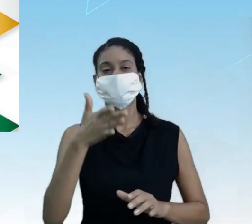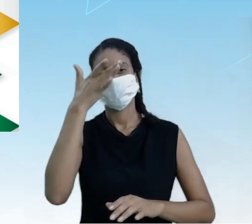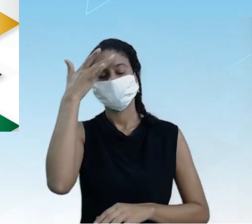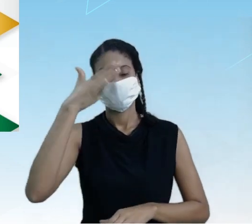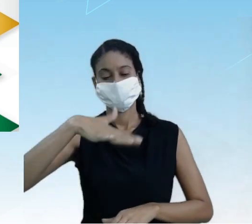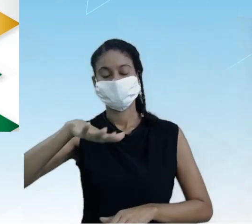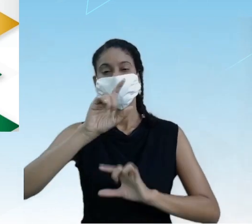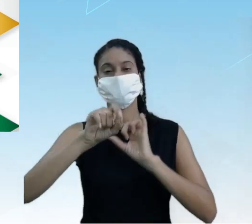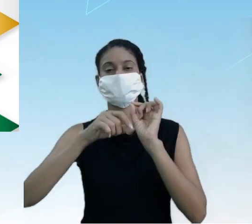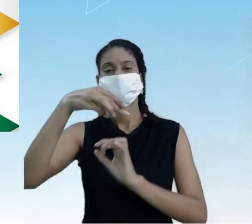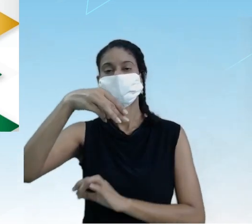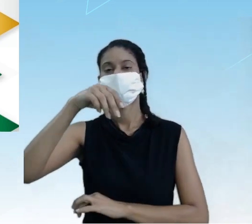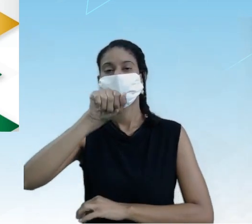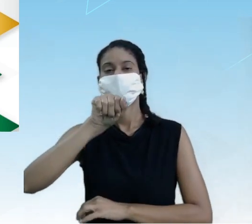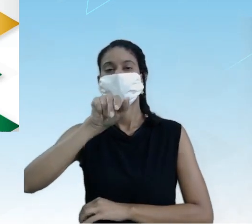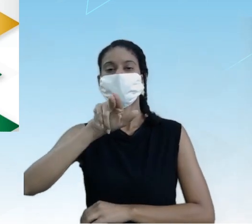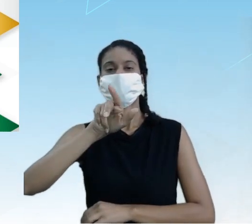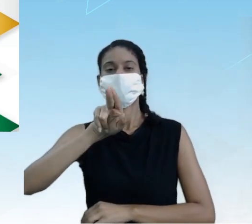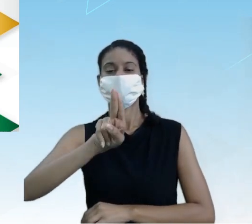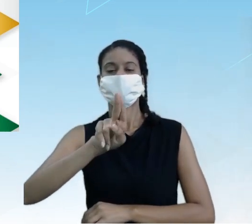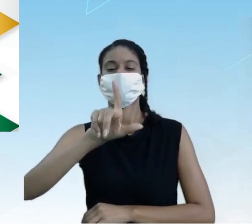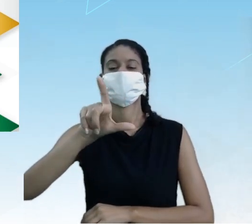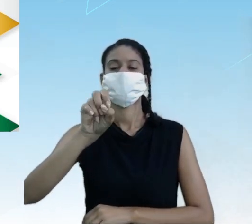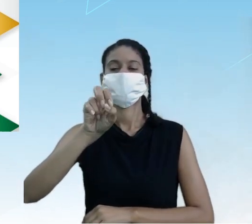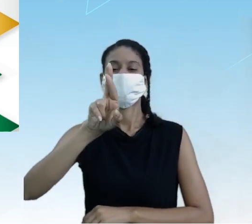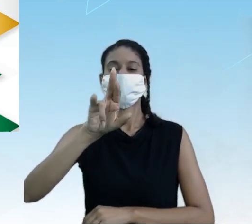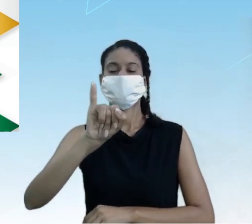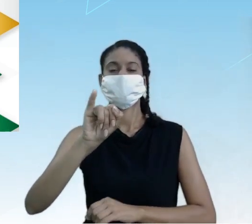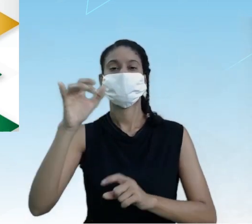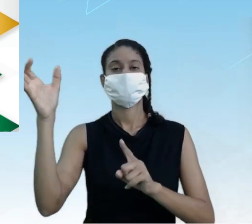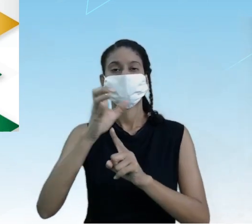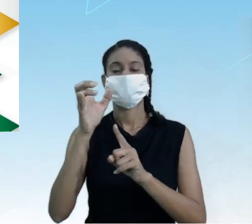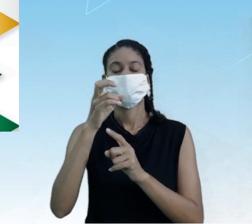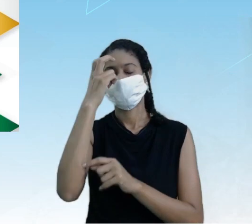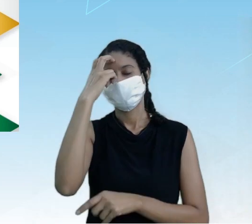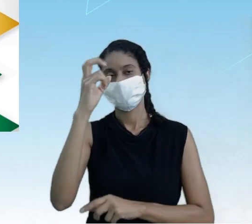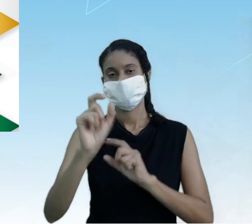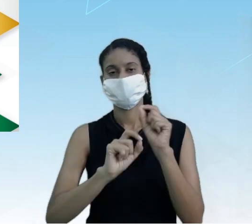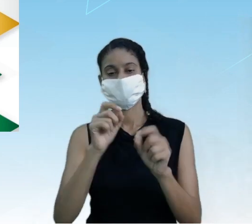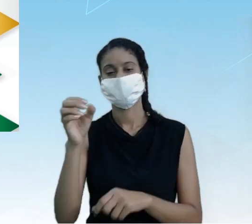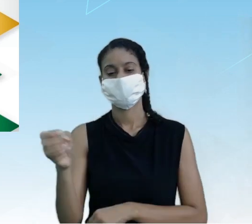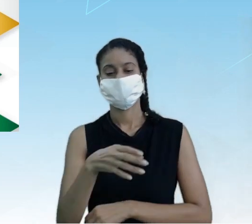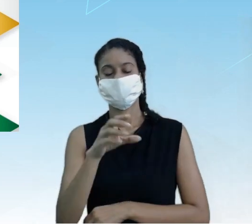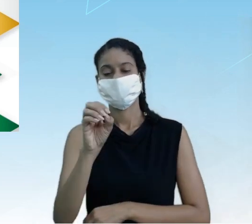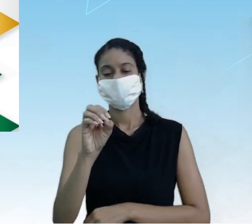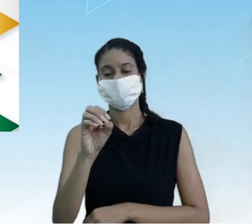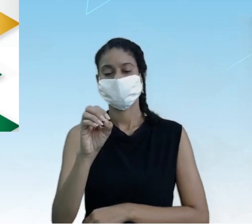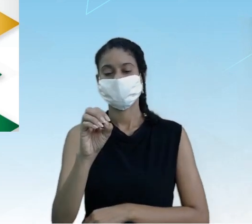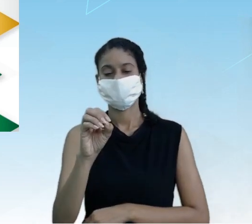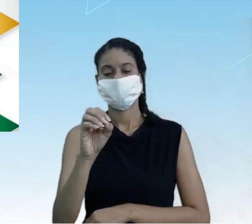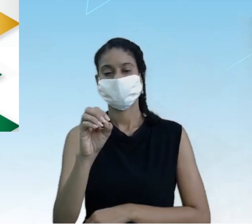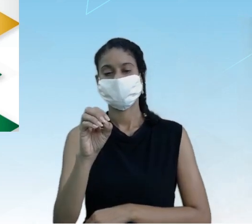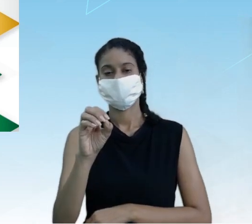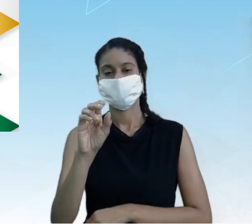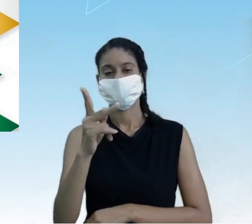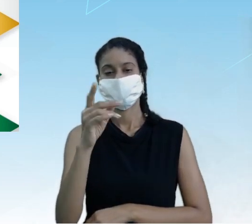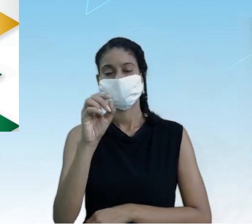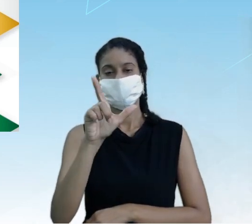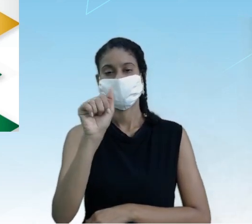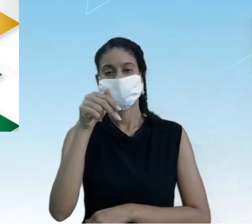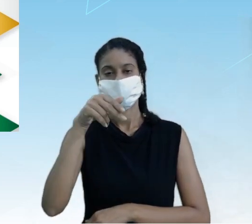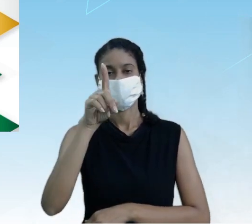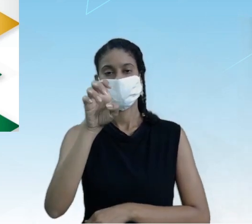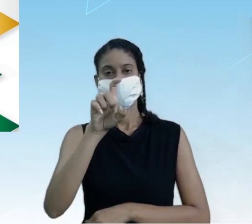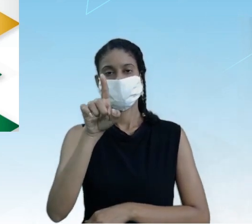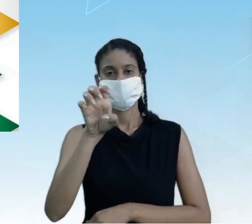Maori. E com essa influência cultural, obviamente, os neozelandeses, eles também vão ter parte de sua